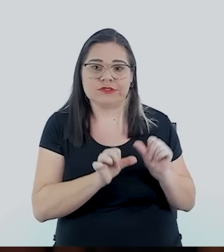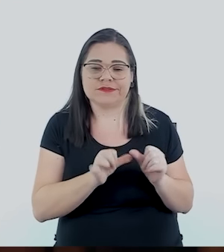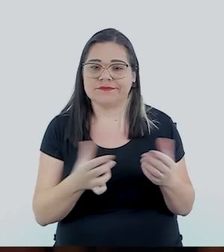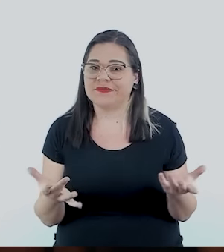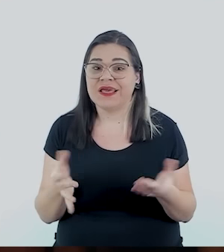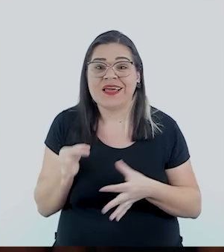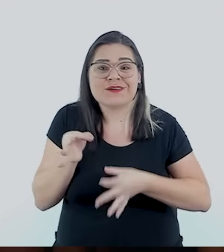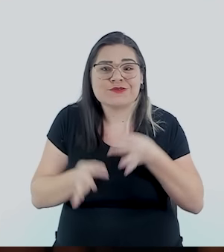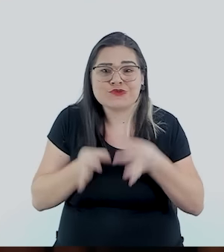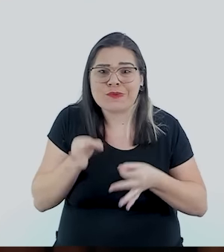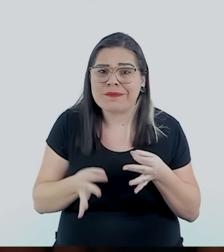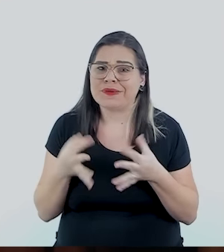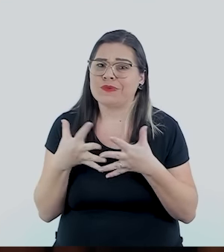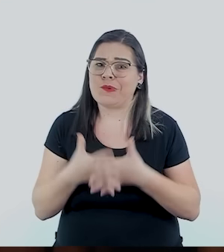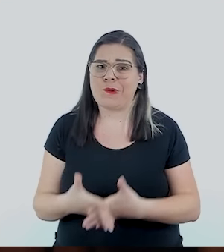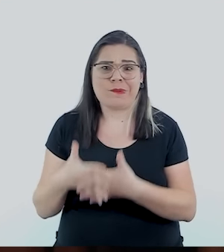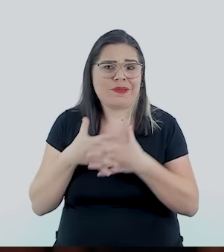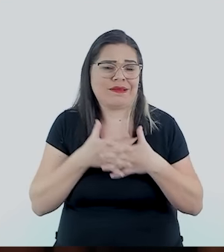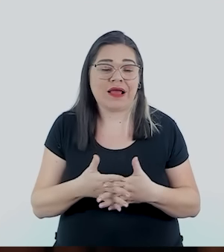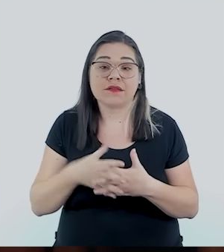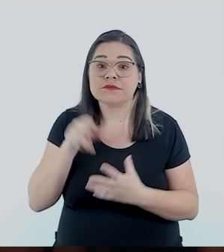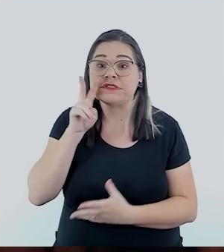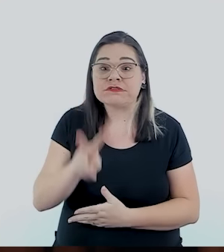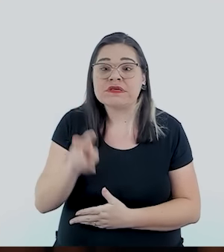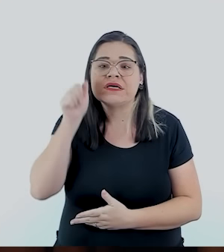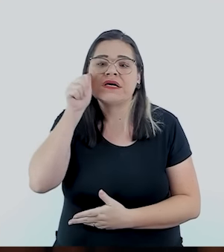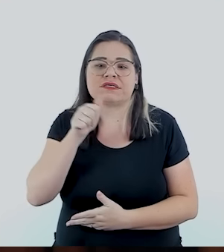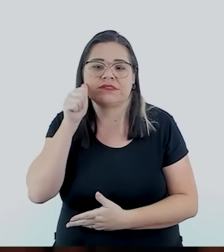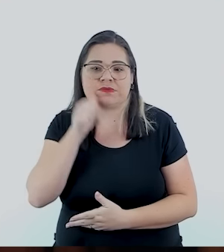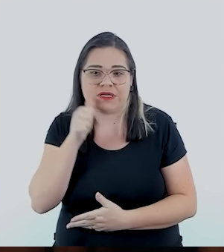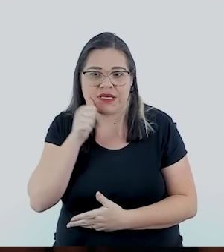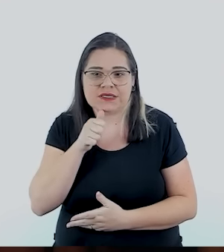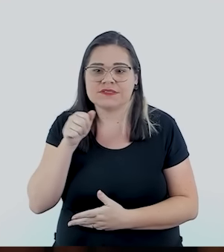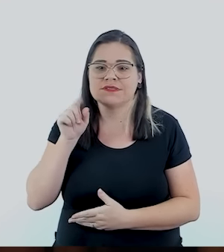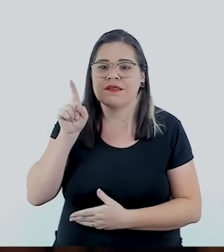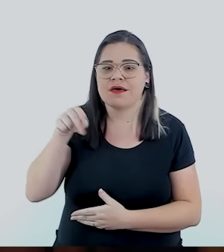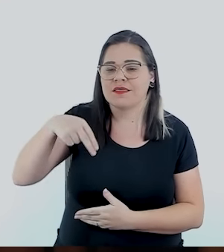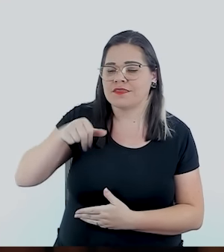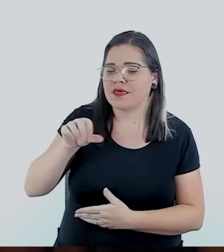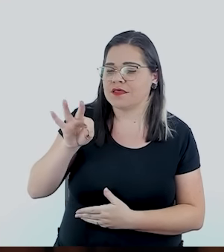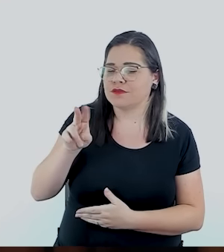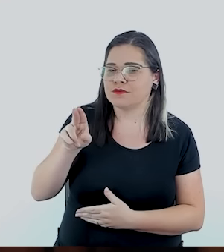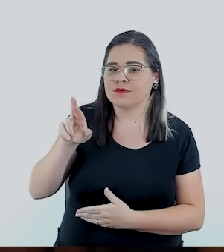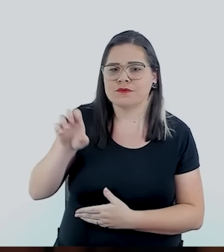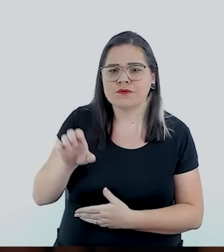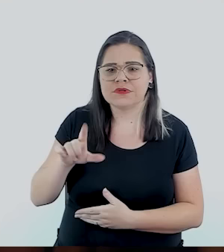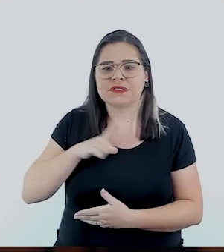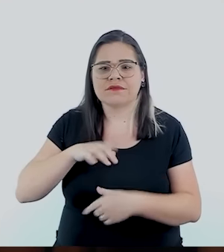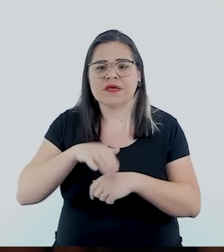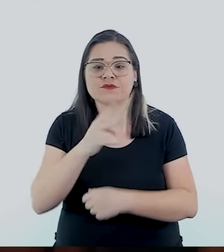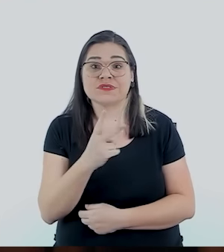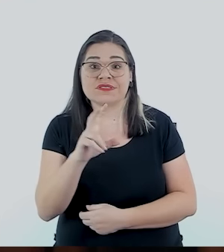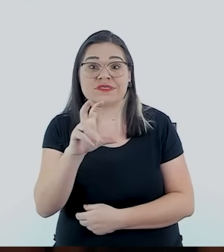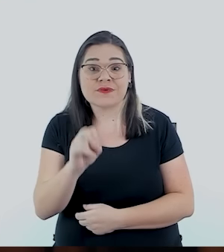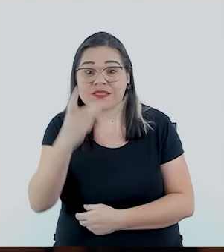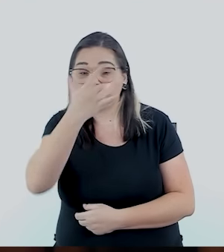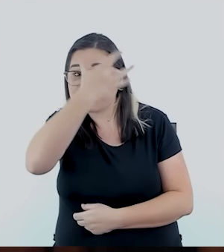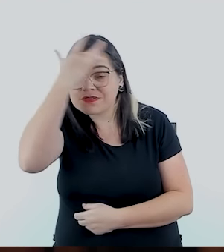contínuo que é muito complicado tanto que a gente vê as mulheres no no no na Maturi a gente tem mais de 250.000 pessoas cadastradas é